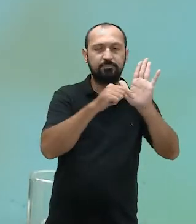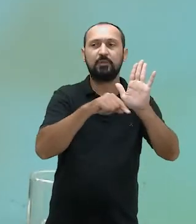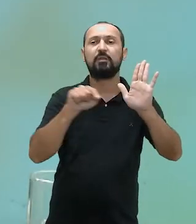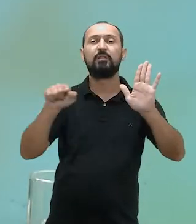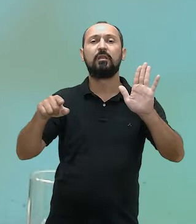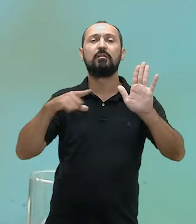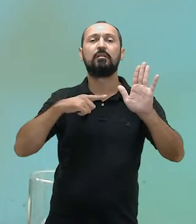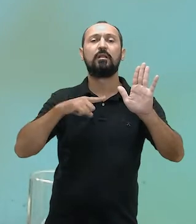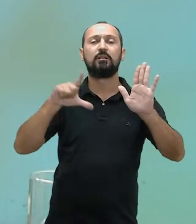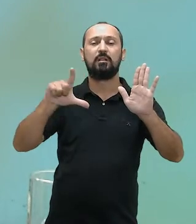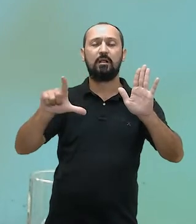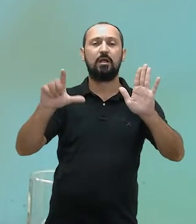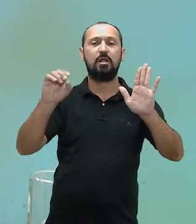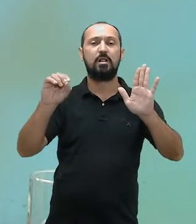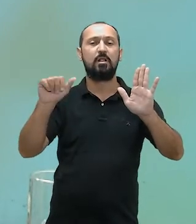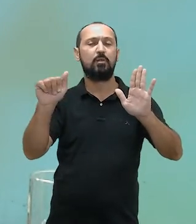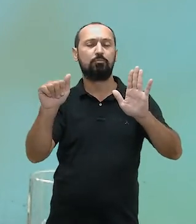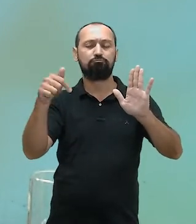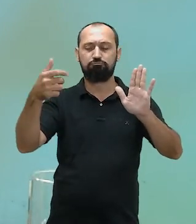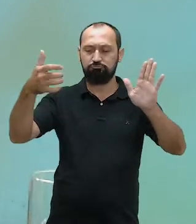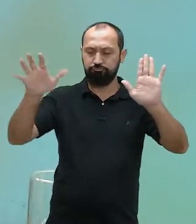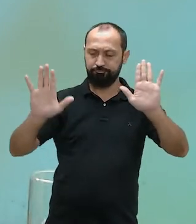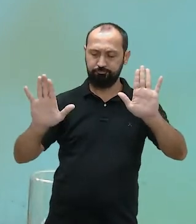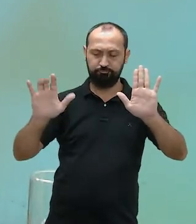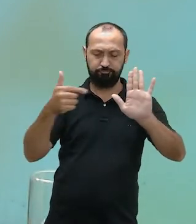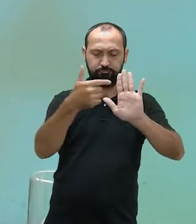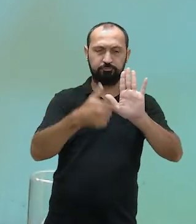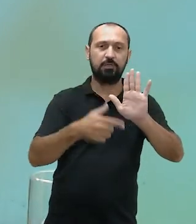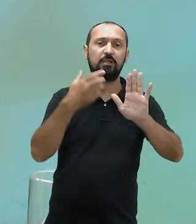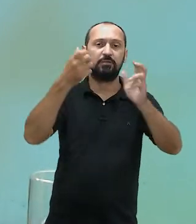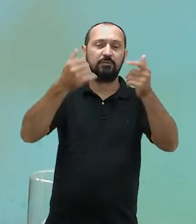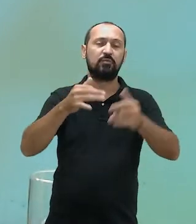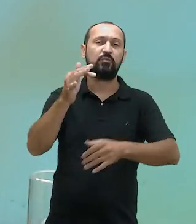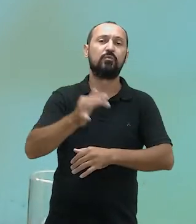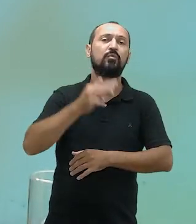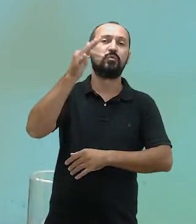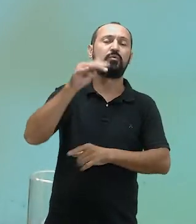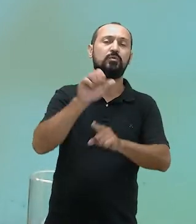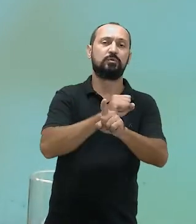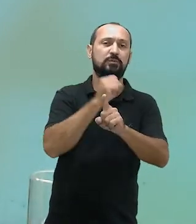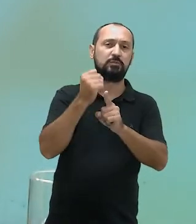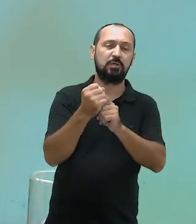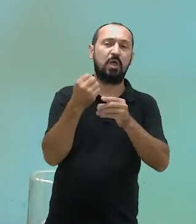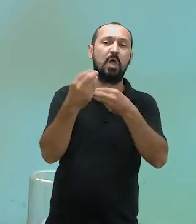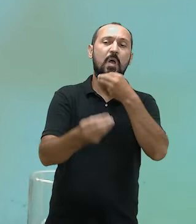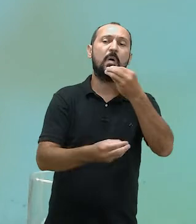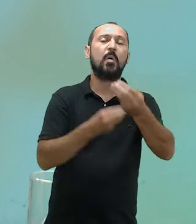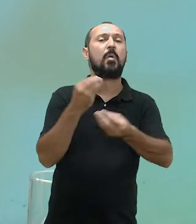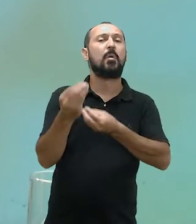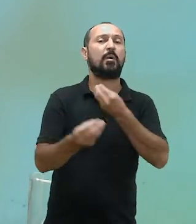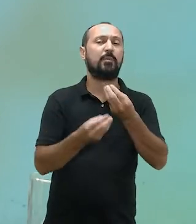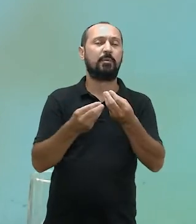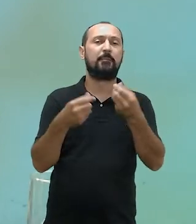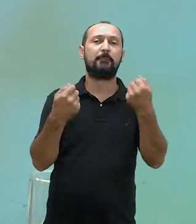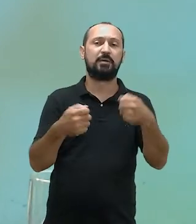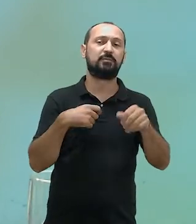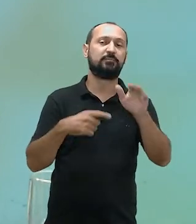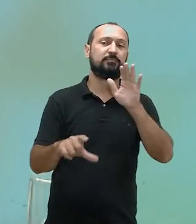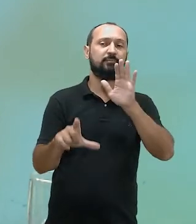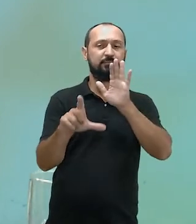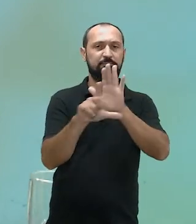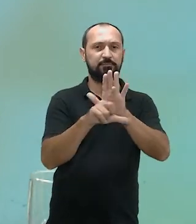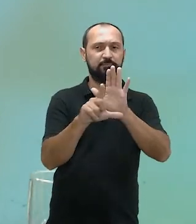muito sobre o futuro da sociedade, como ele depende das